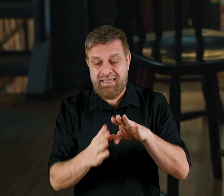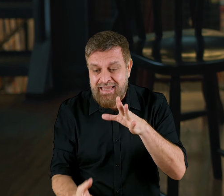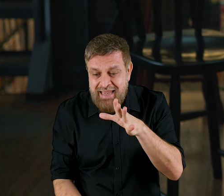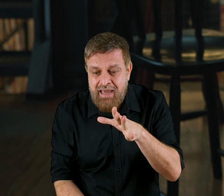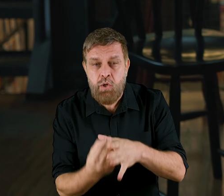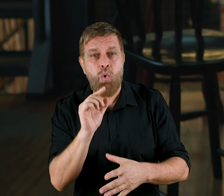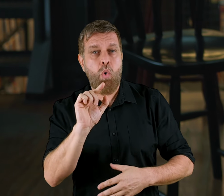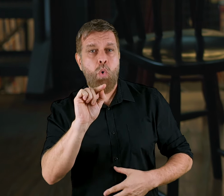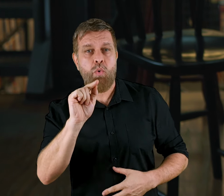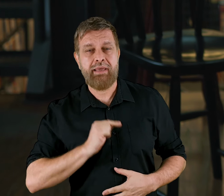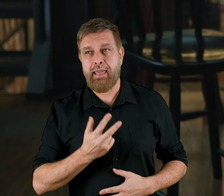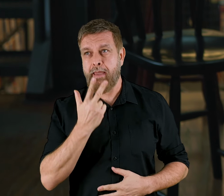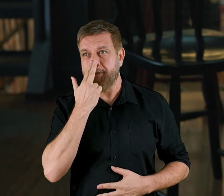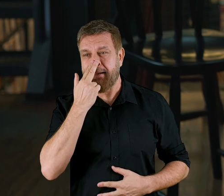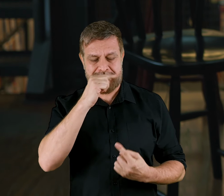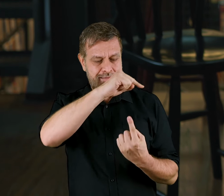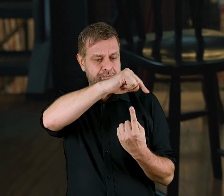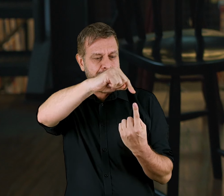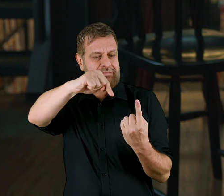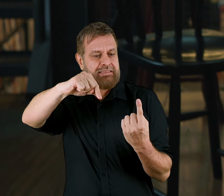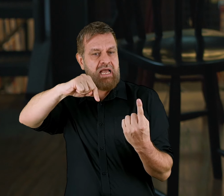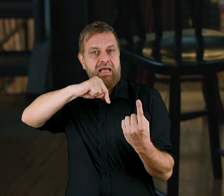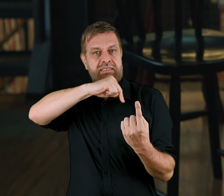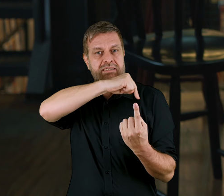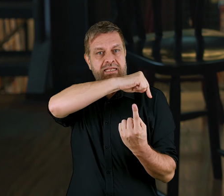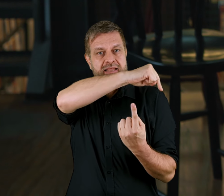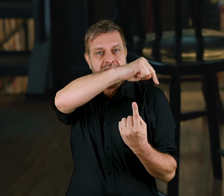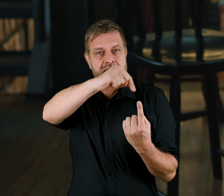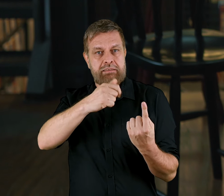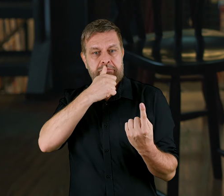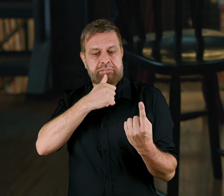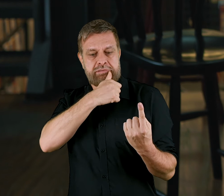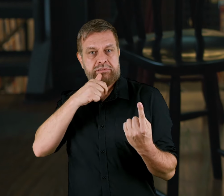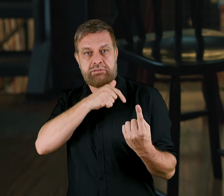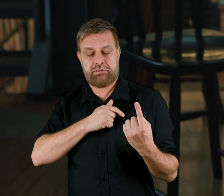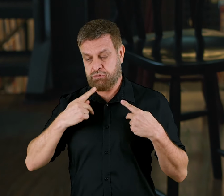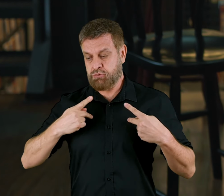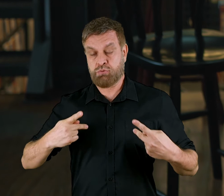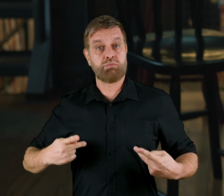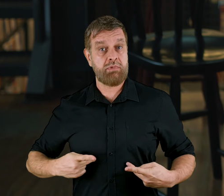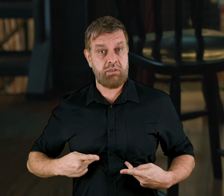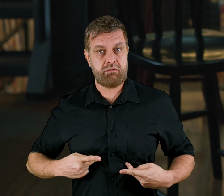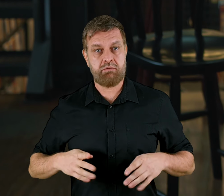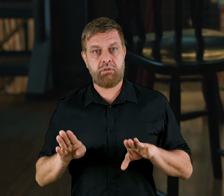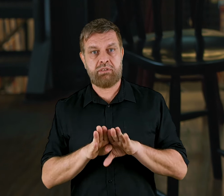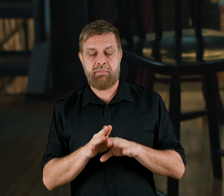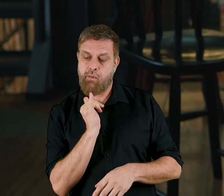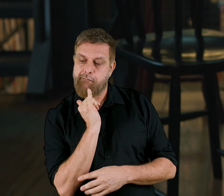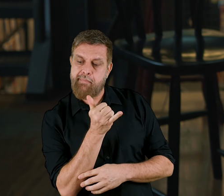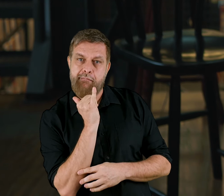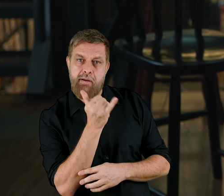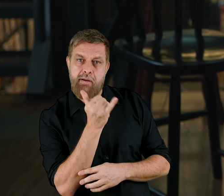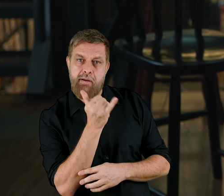certa santificação, uma sacralização do humano enquanto tal. Então, os discursos que parecem que são seculares,